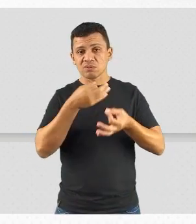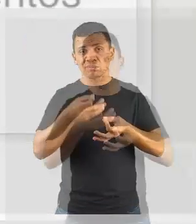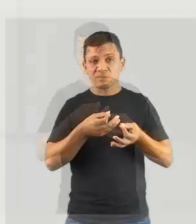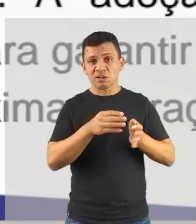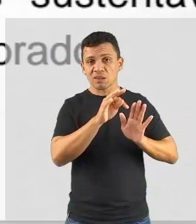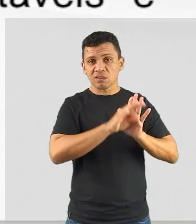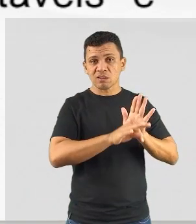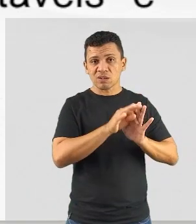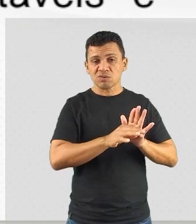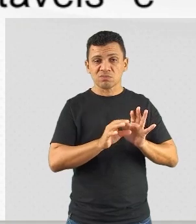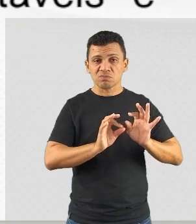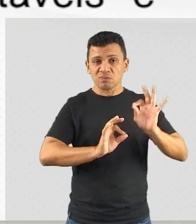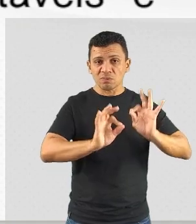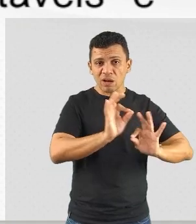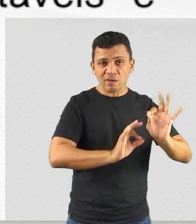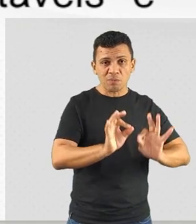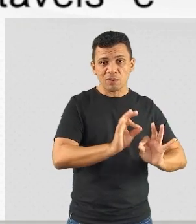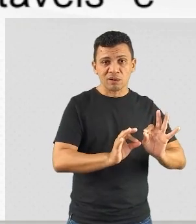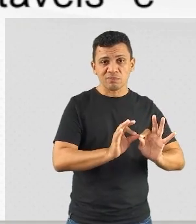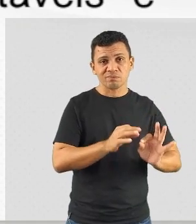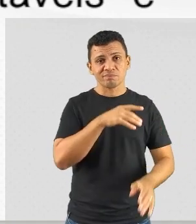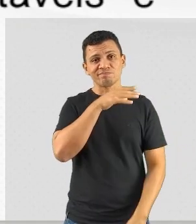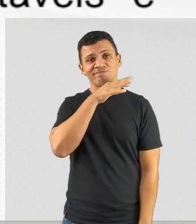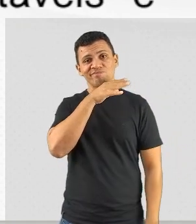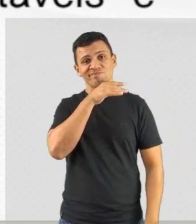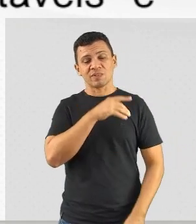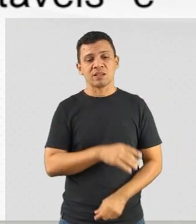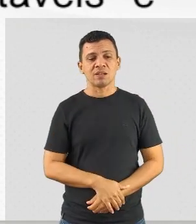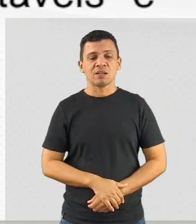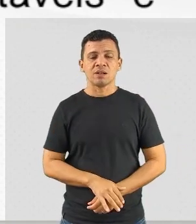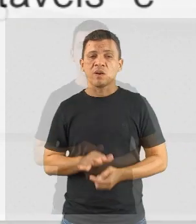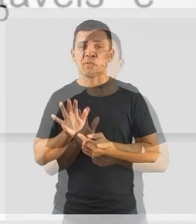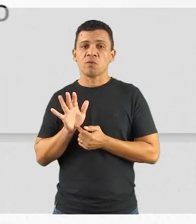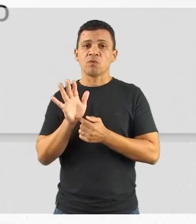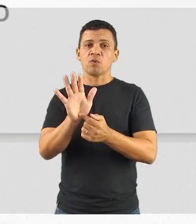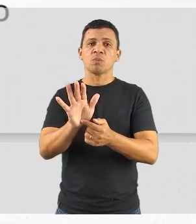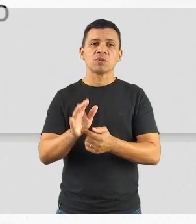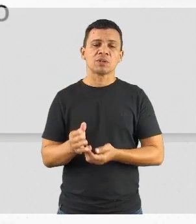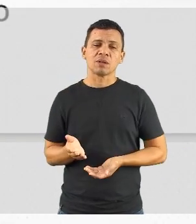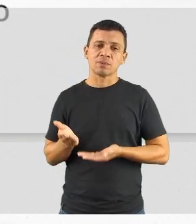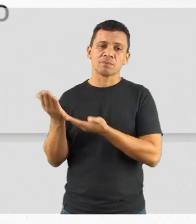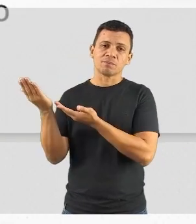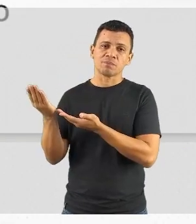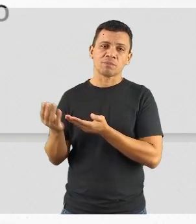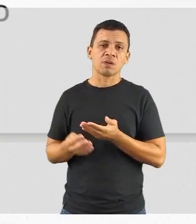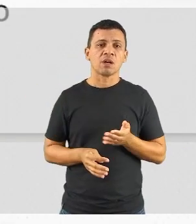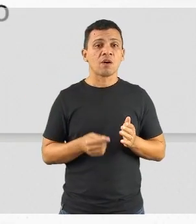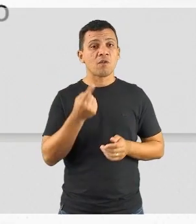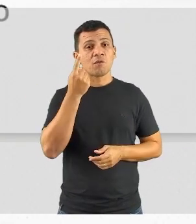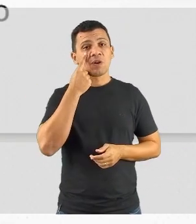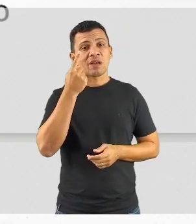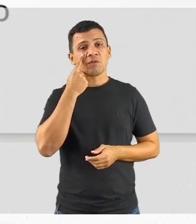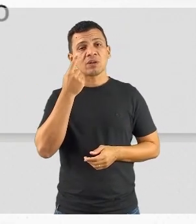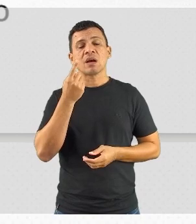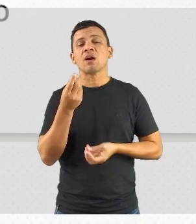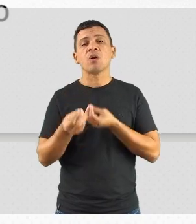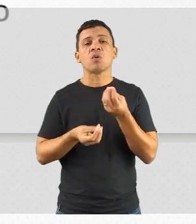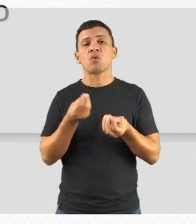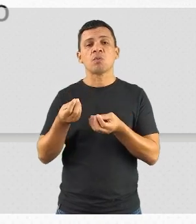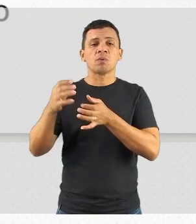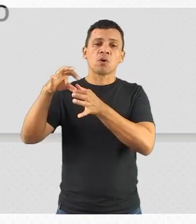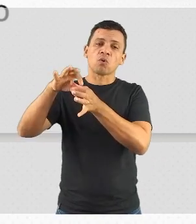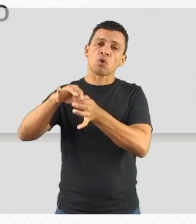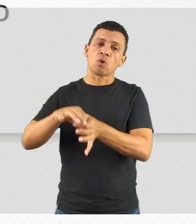elaborada. E aí, para a gente compreender um pouco mais, eu vou mostrar para vocês aqui um trecho de como a gente pode verificar um pouco essa